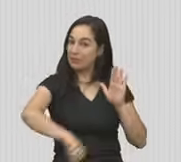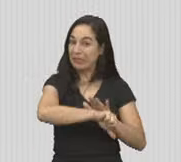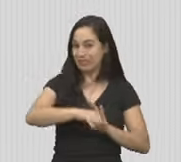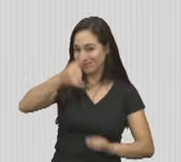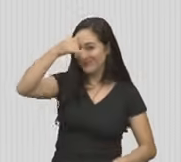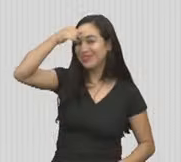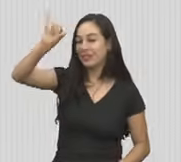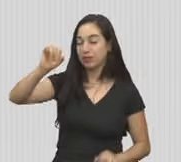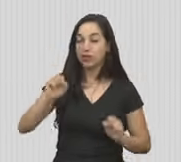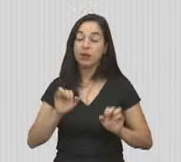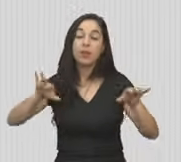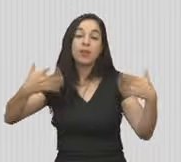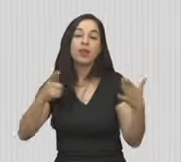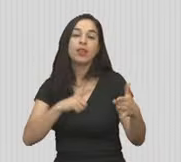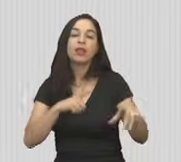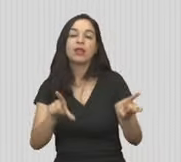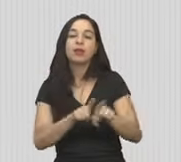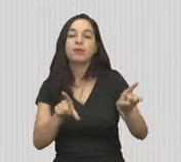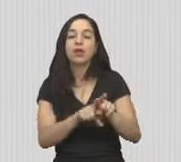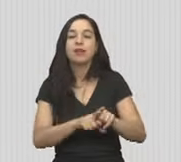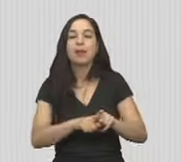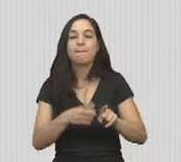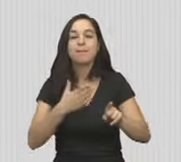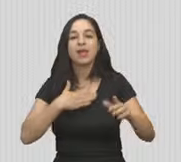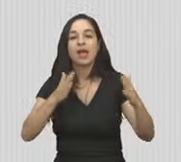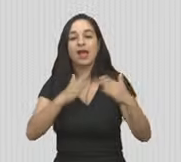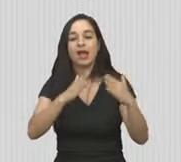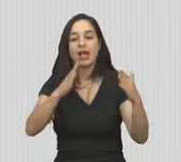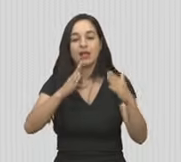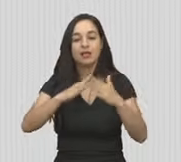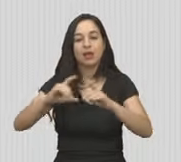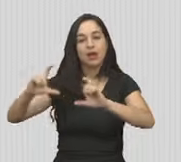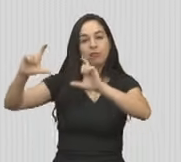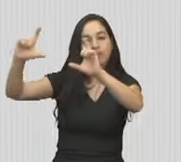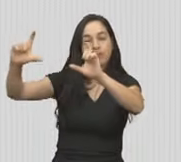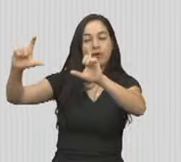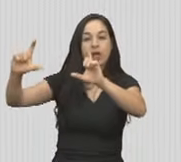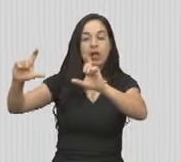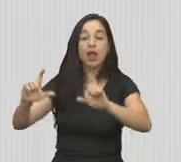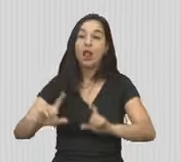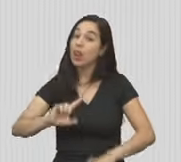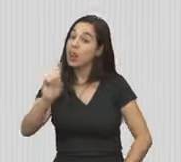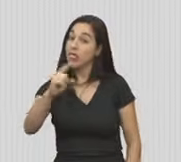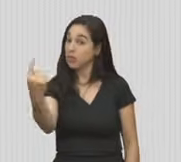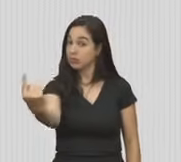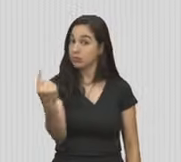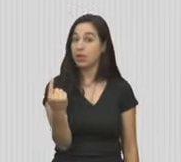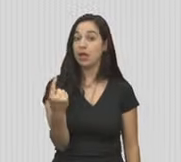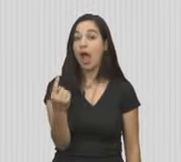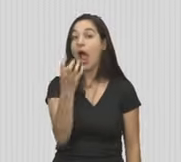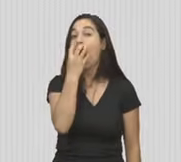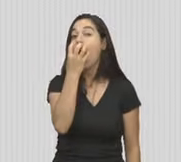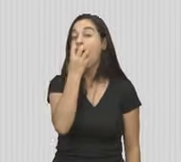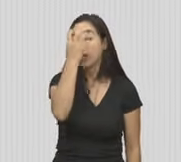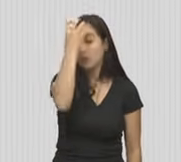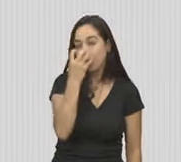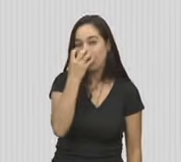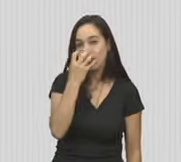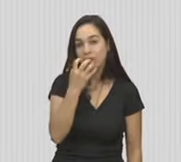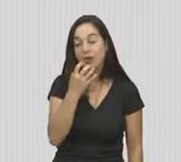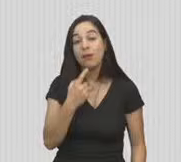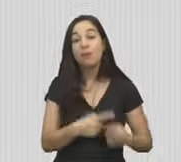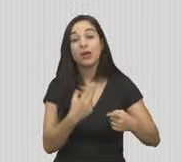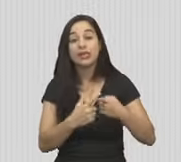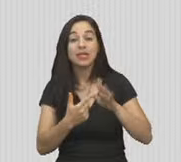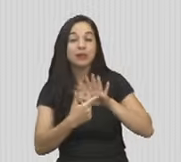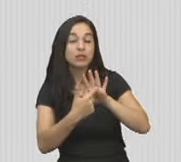gente, por exemplo, bota uma placa na nossa casa dizendo: não se aproxime, cachorro, cão bravo. Isso é dissuasão, você está